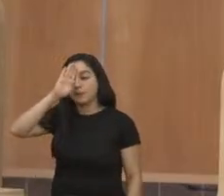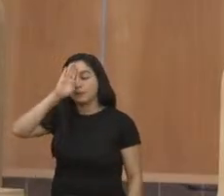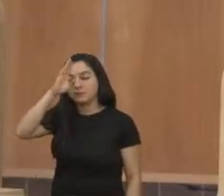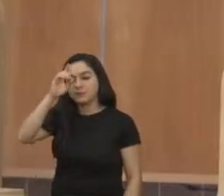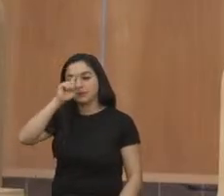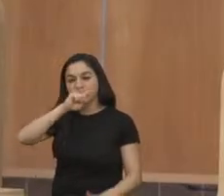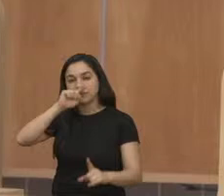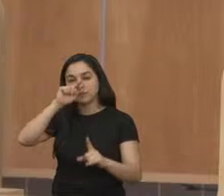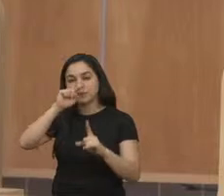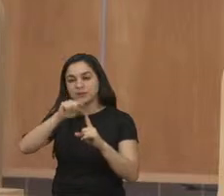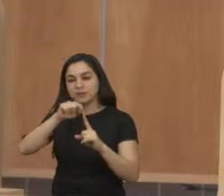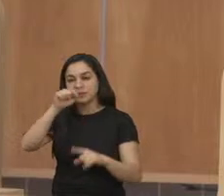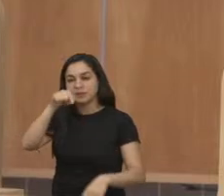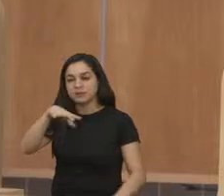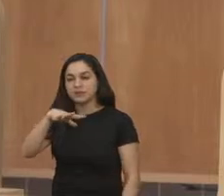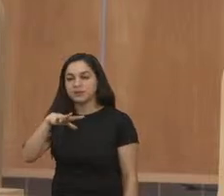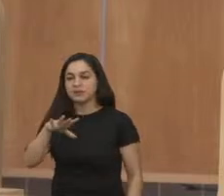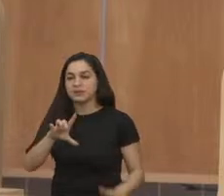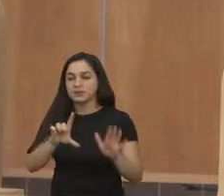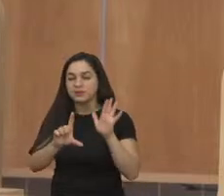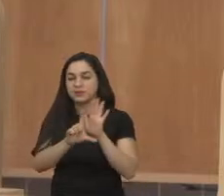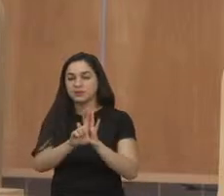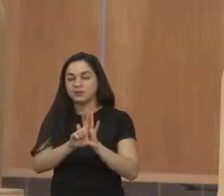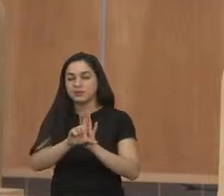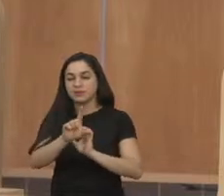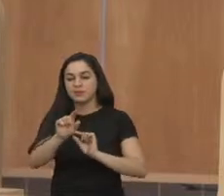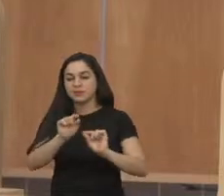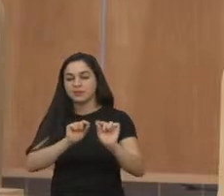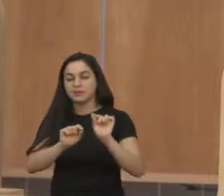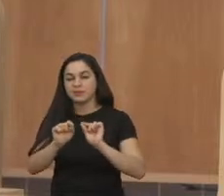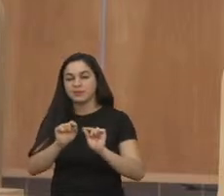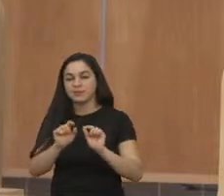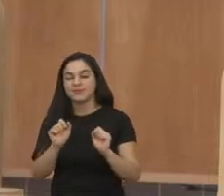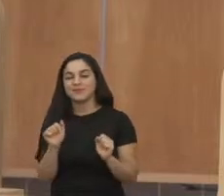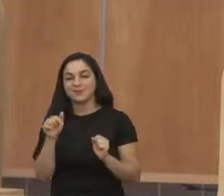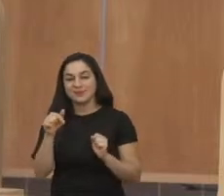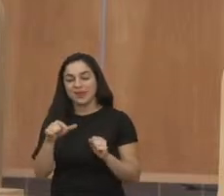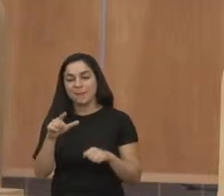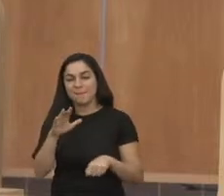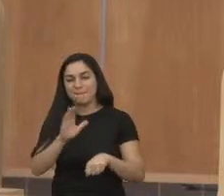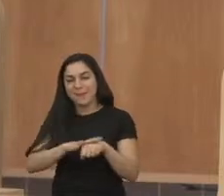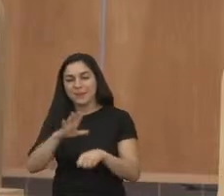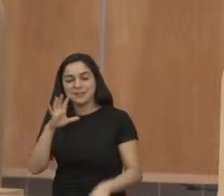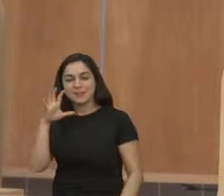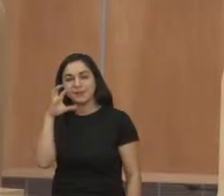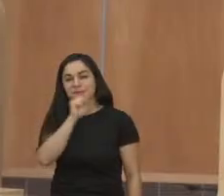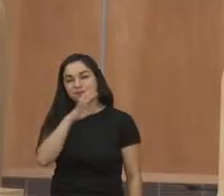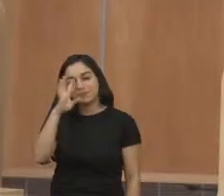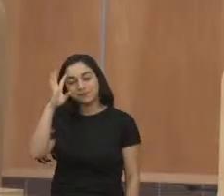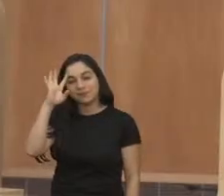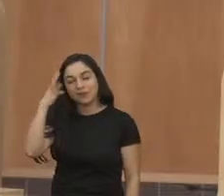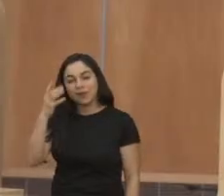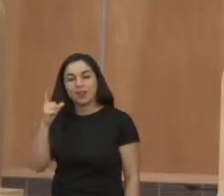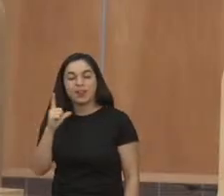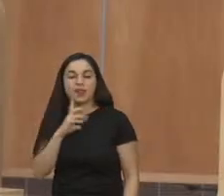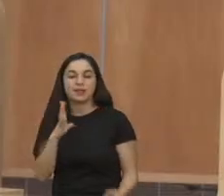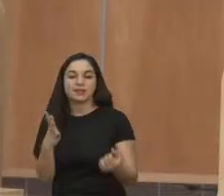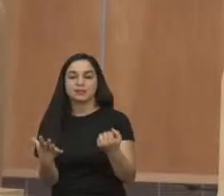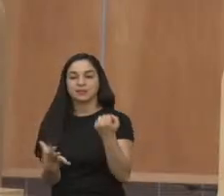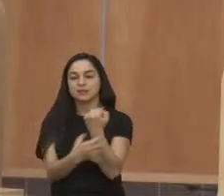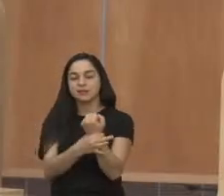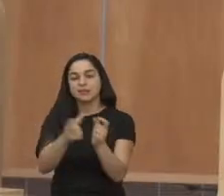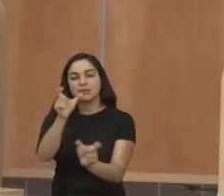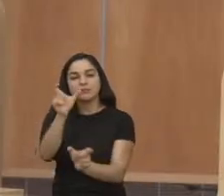de lei complementar é, de fato, a gente deixar o processo mais rápido, mas mantendo a segurança para que as pessoas